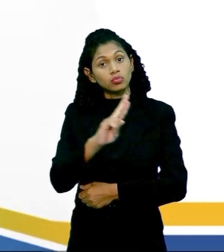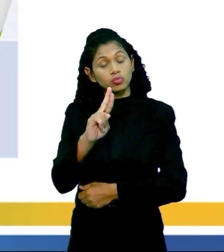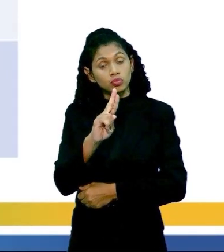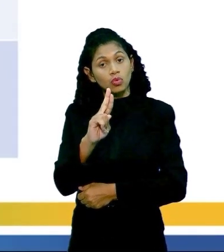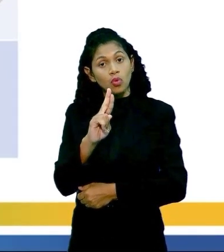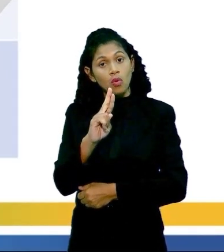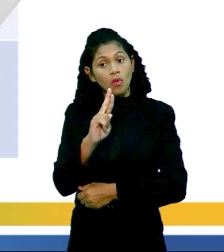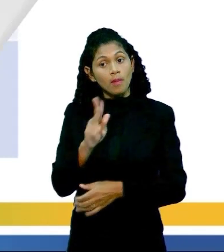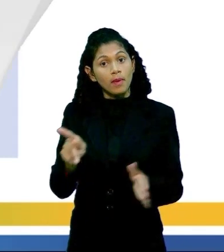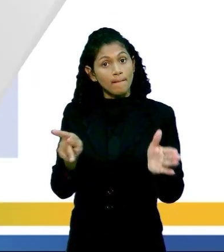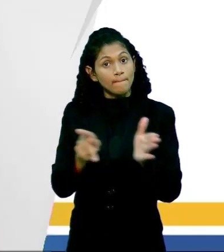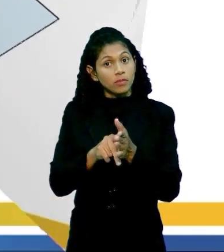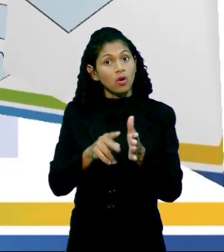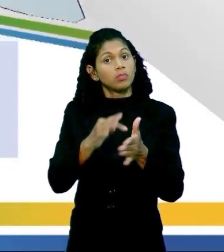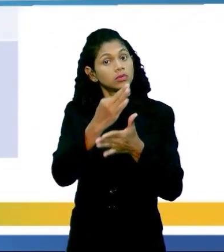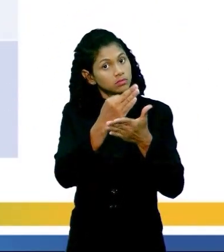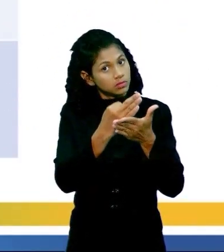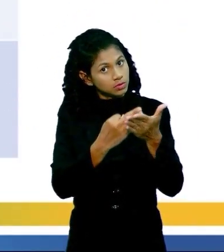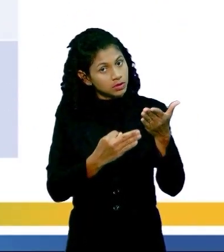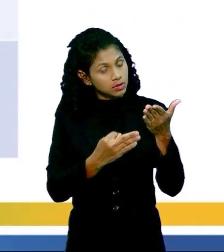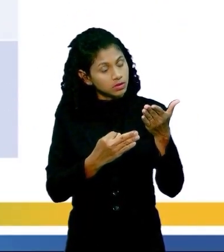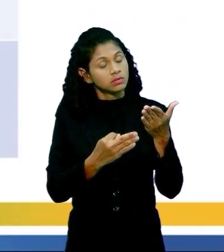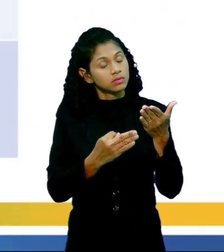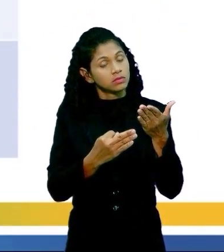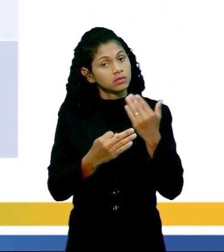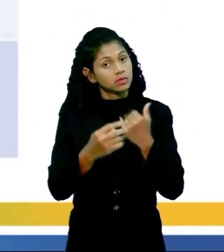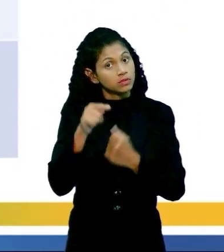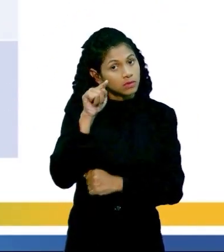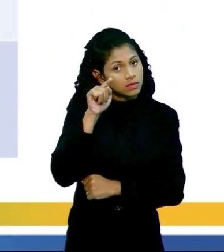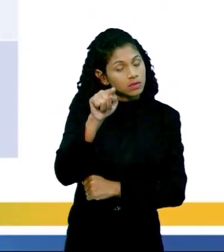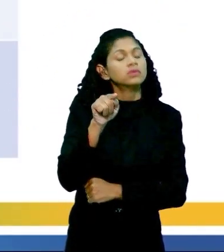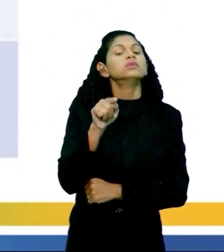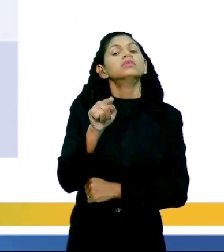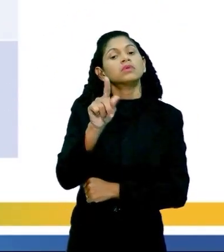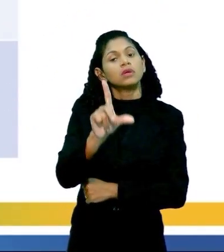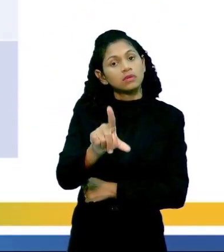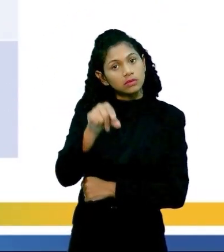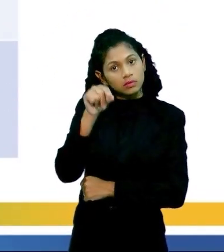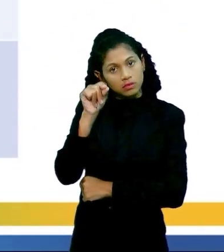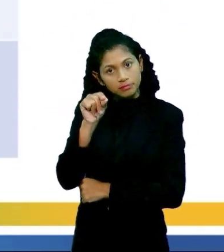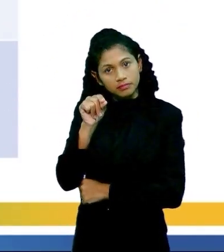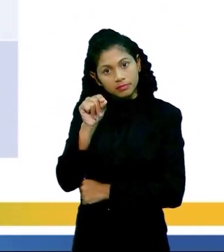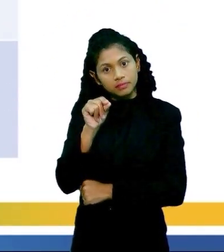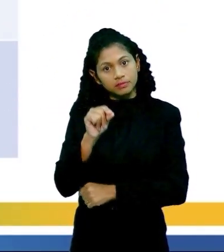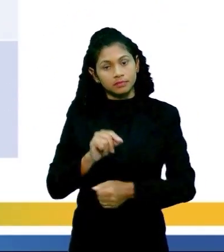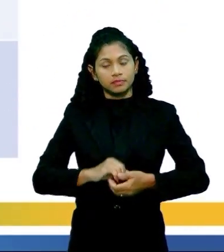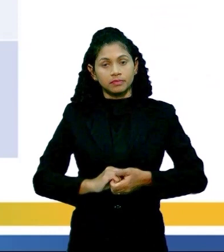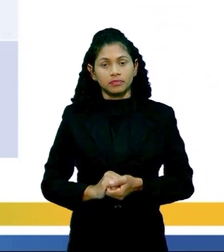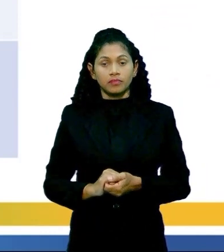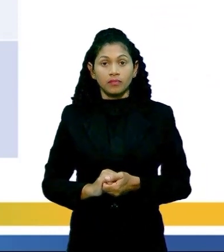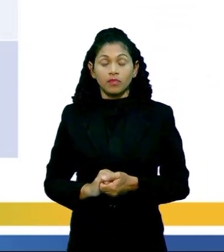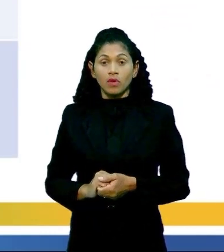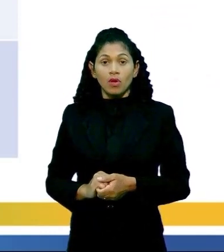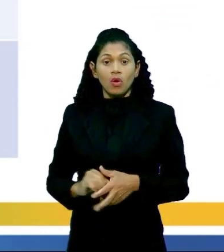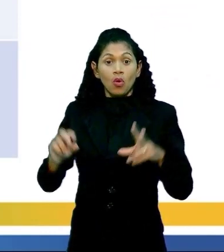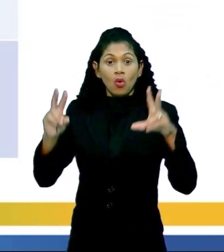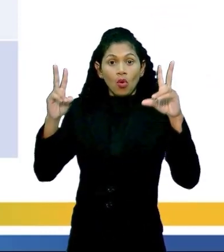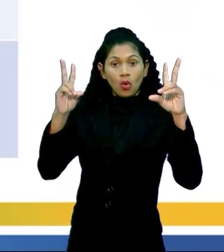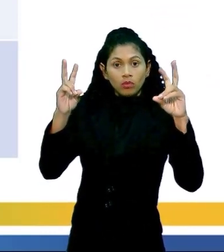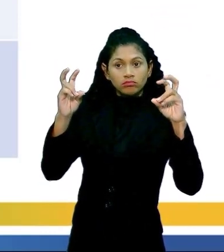escolher. Mas observe bem, galera, que esse título ele não pode ser em desacordo com o